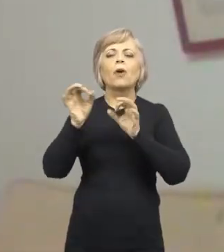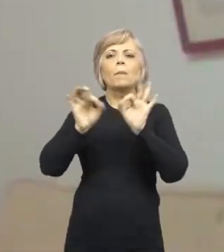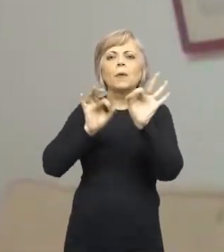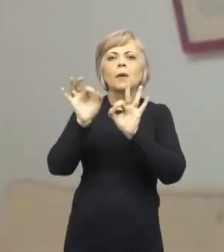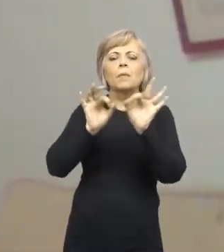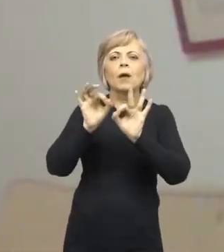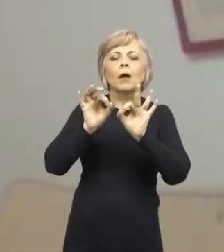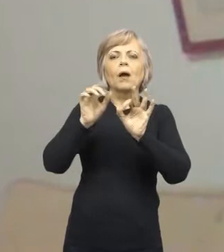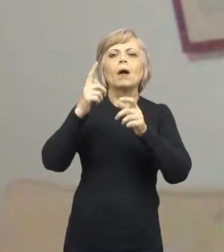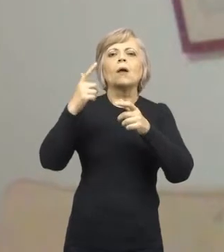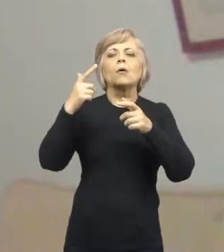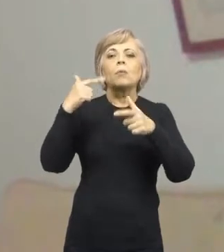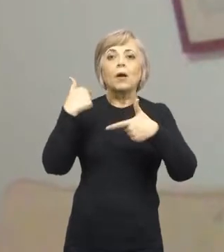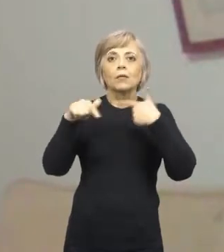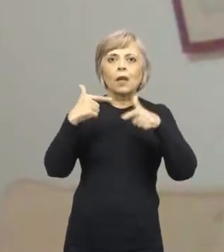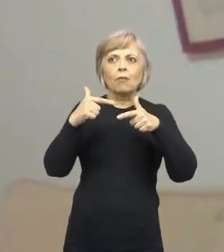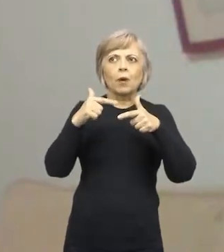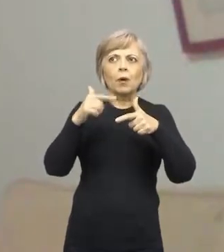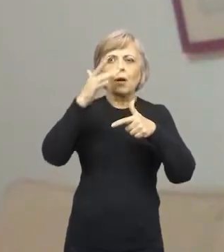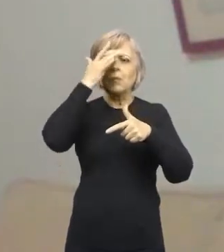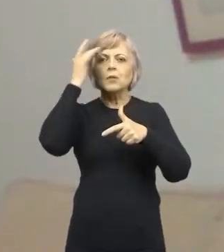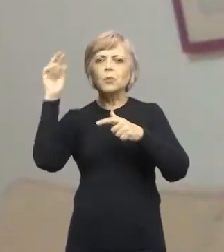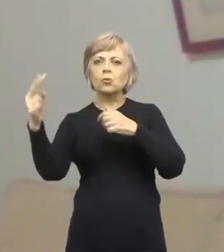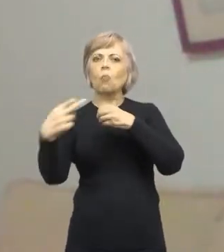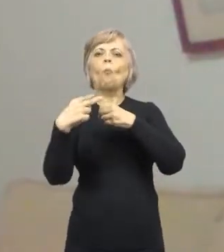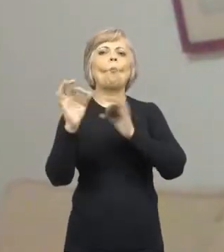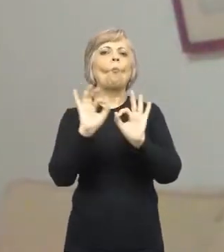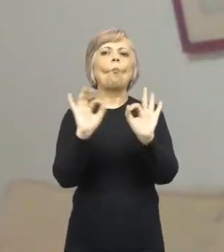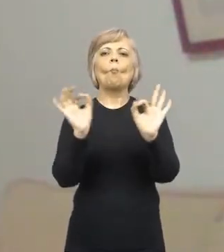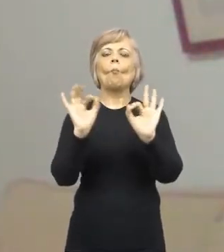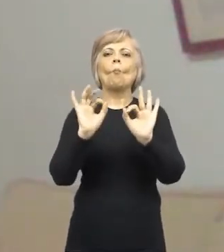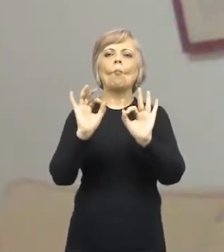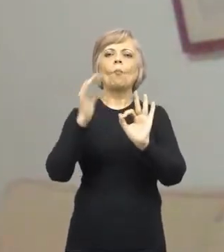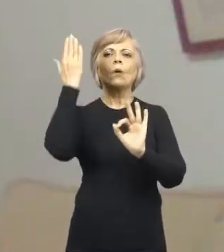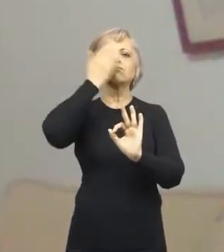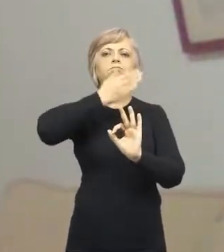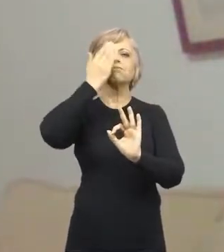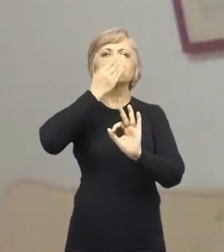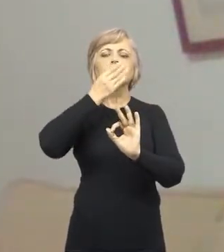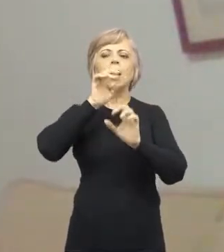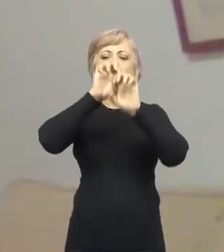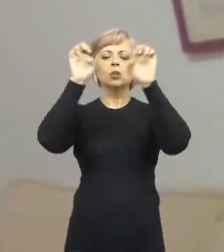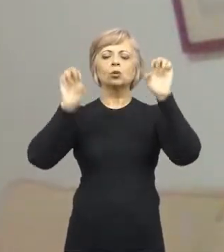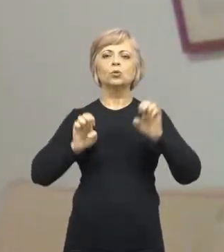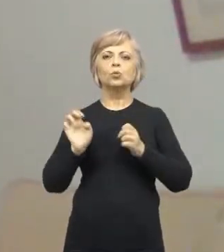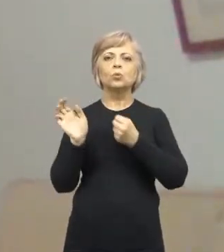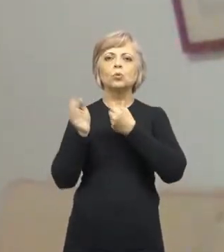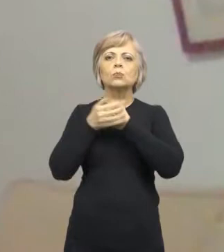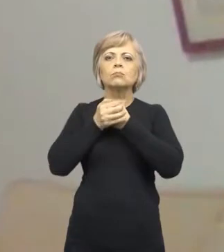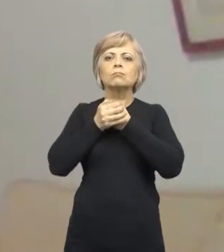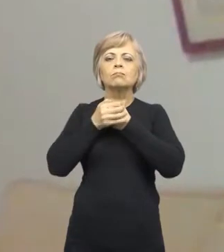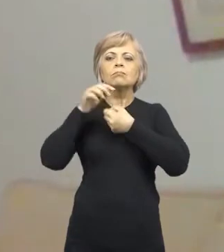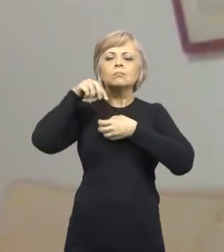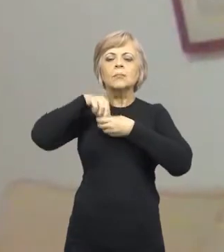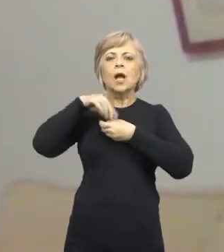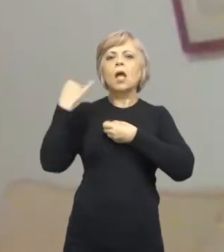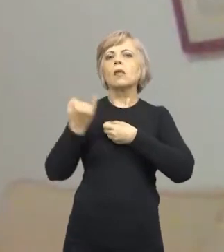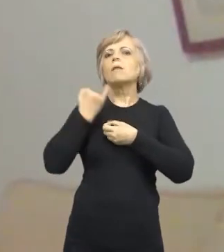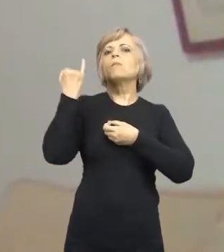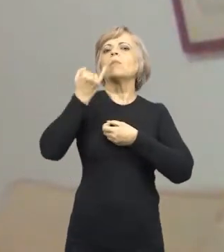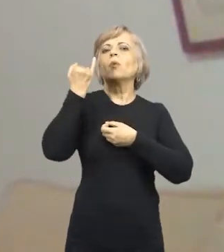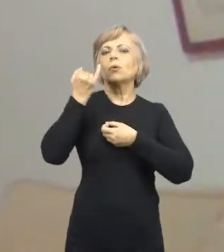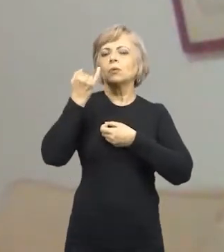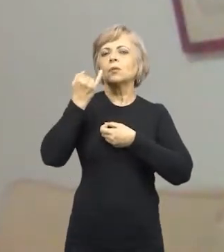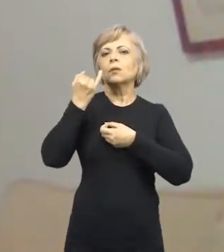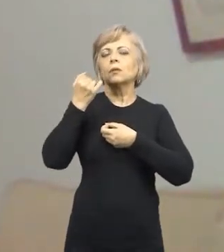preparado para ser invisível na estrutura geral, mas muito importante